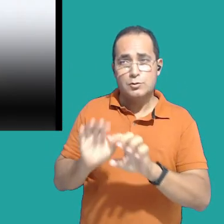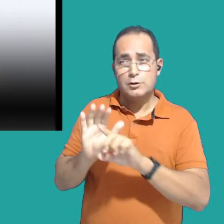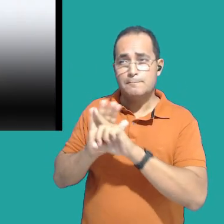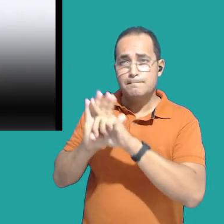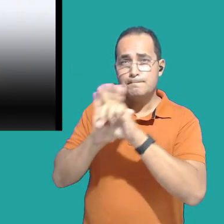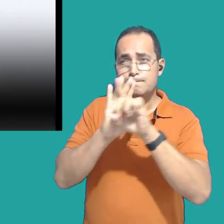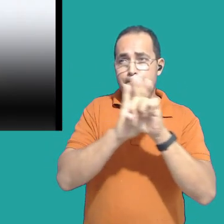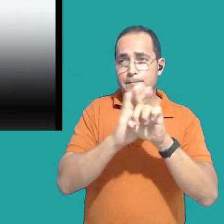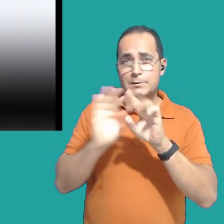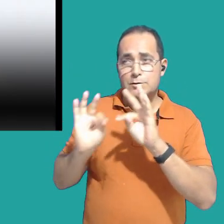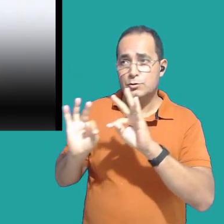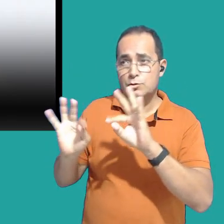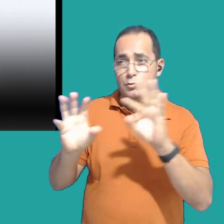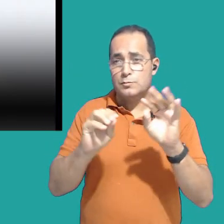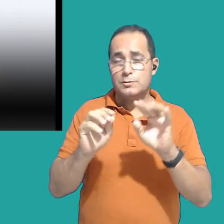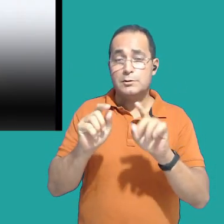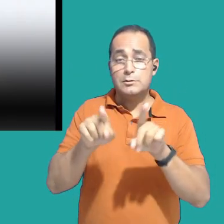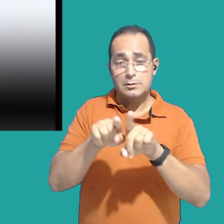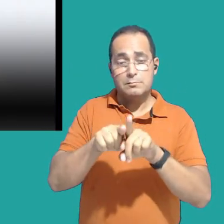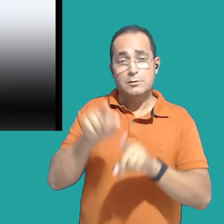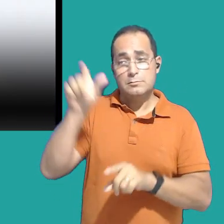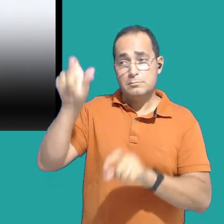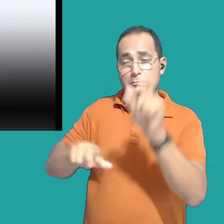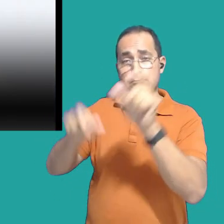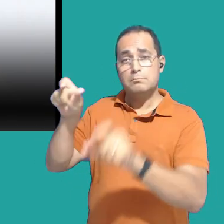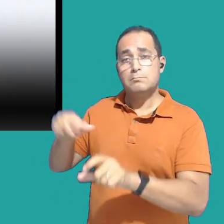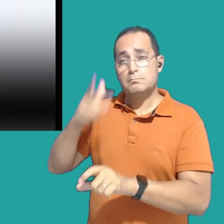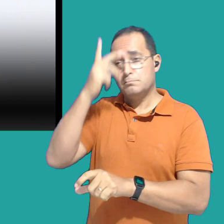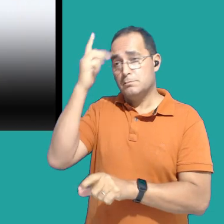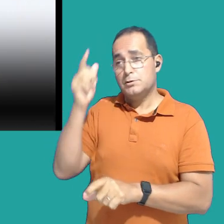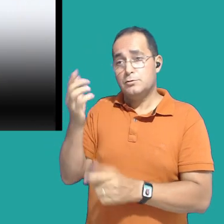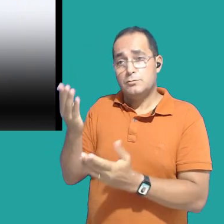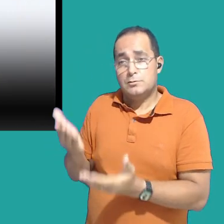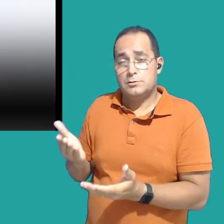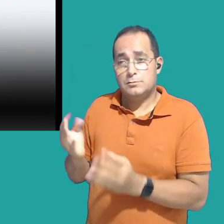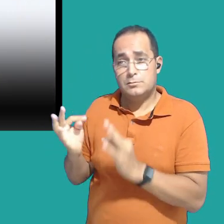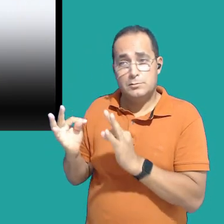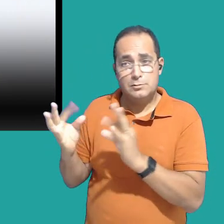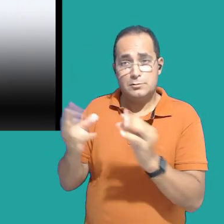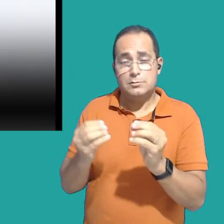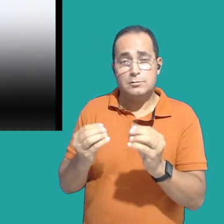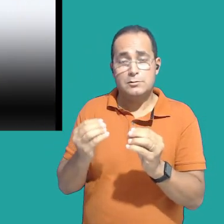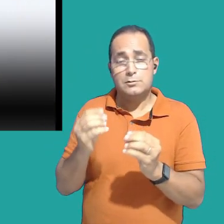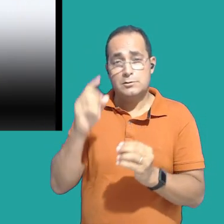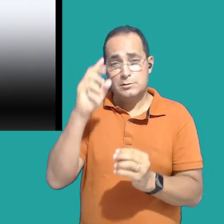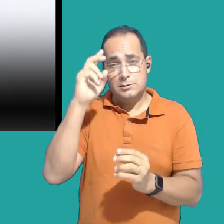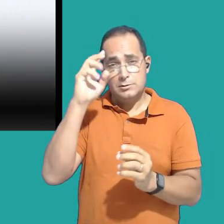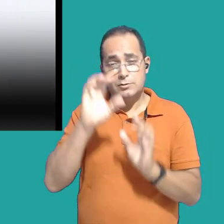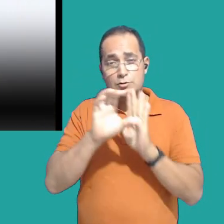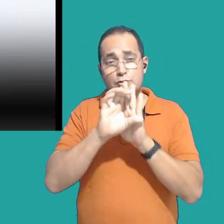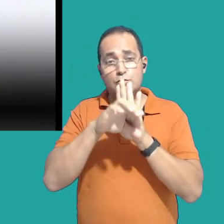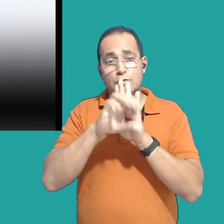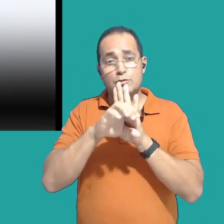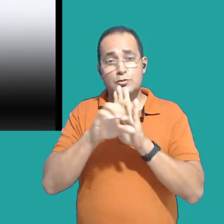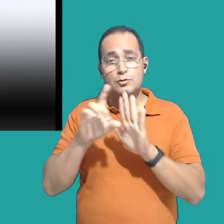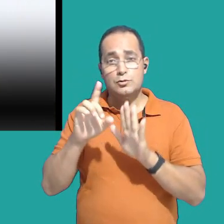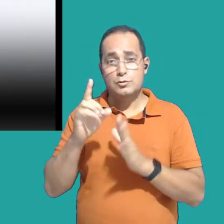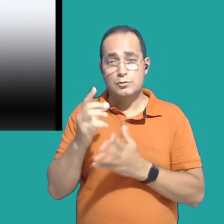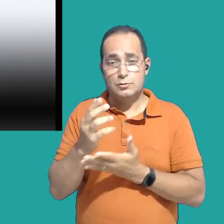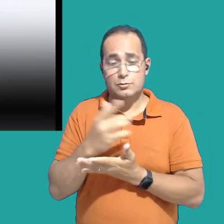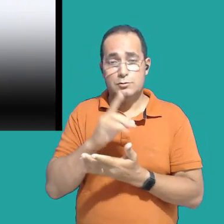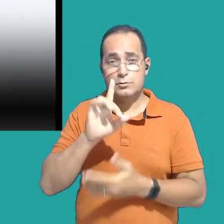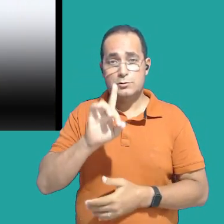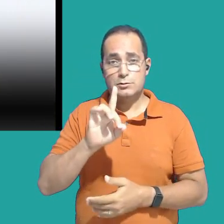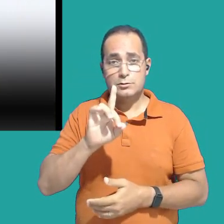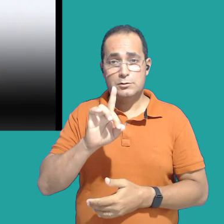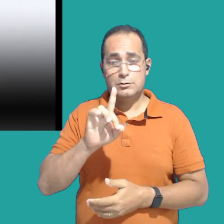estrutura, todo o ambiente e até pessoas, pensar tudo isso baseado no